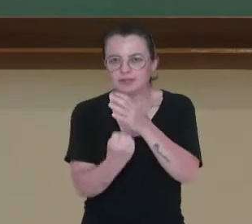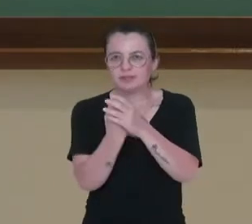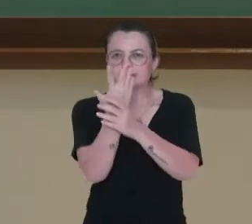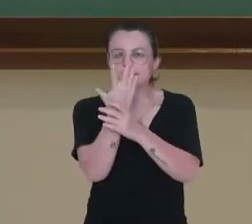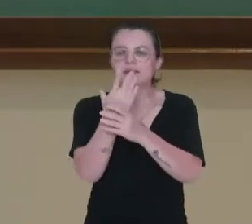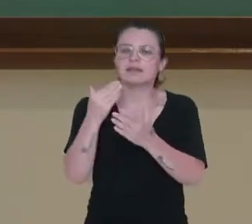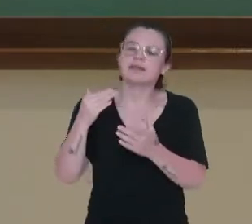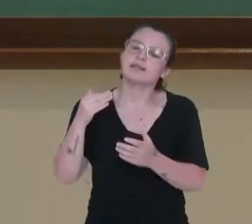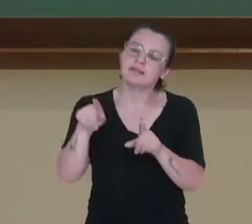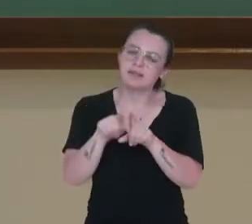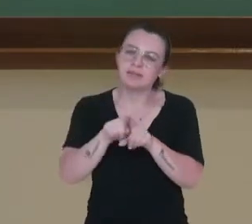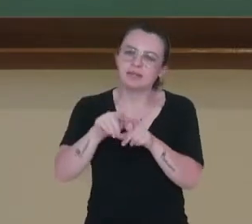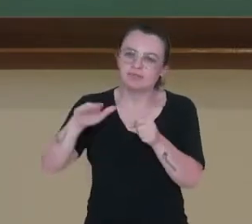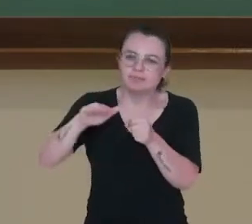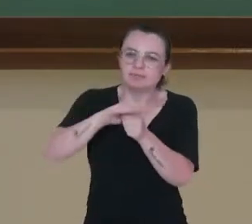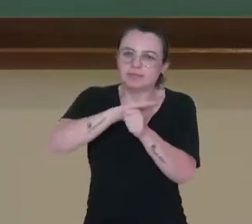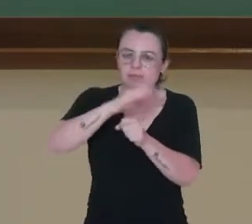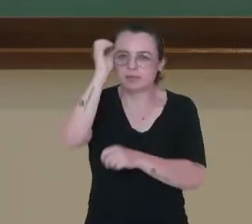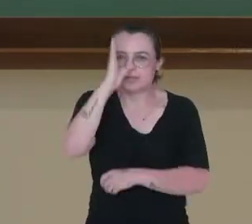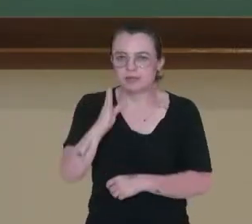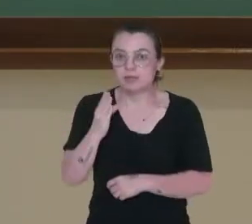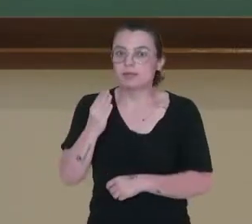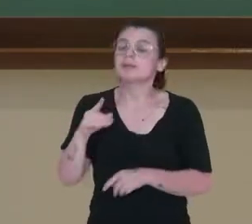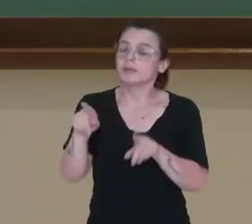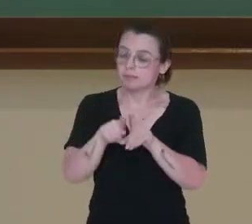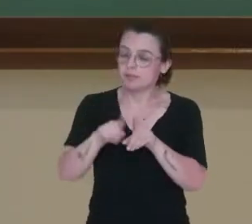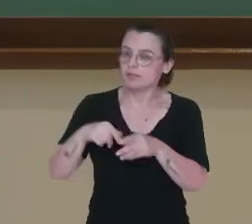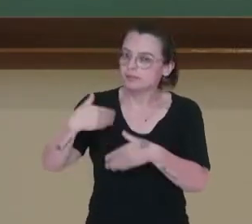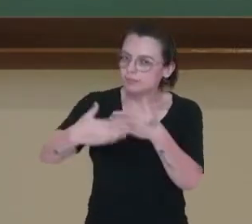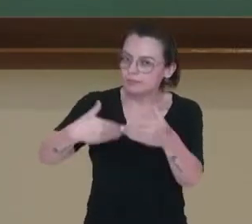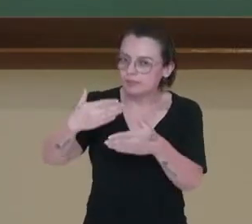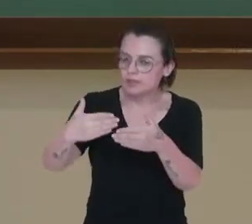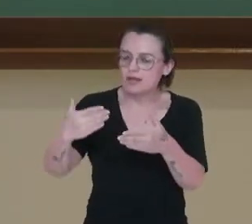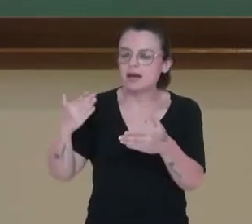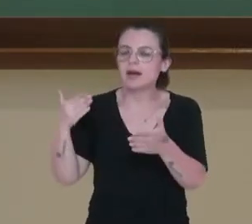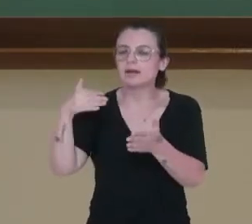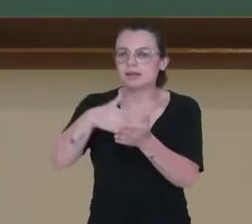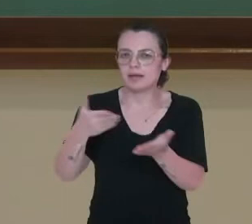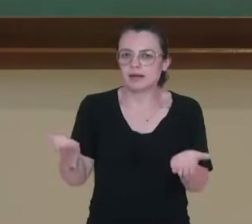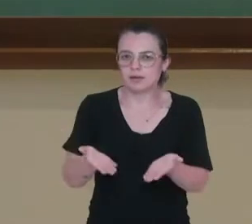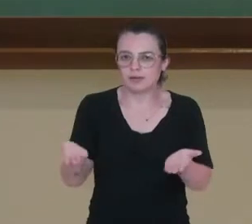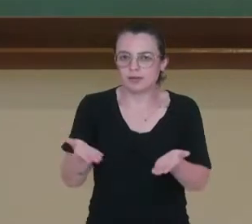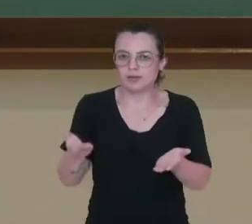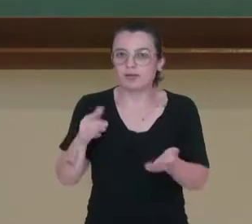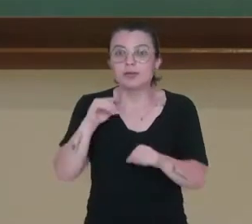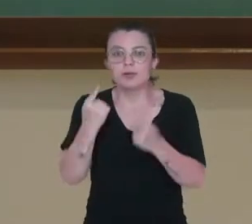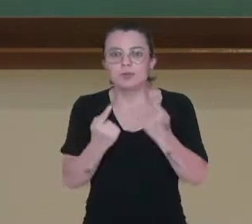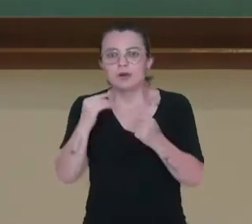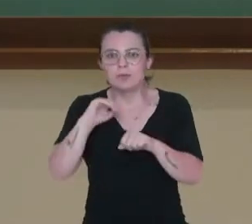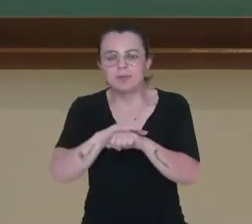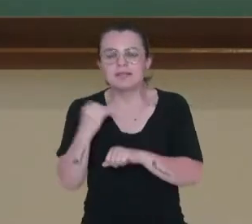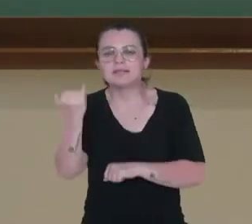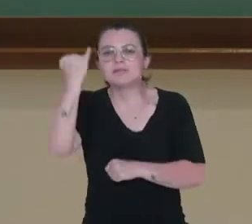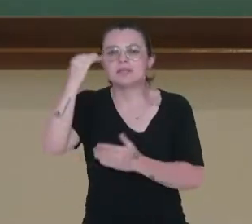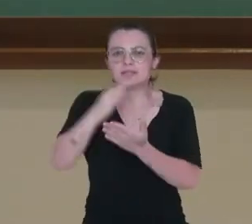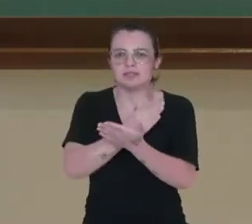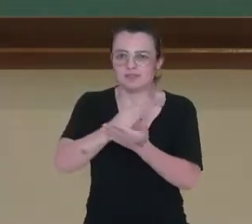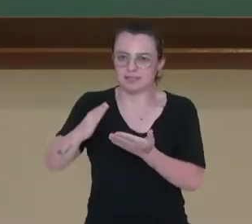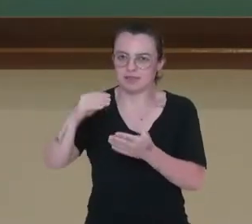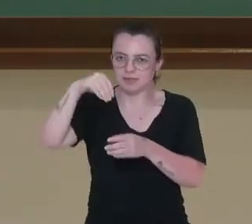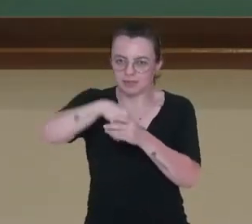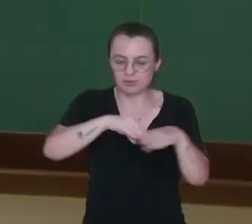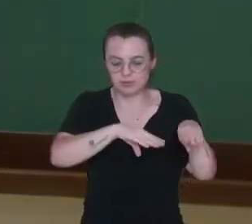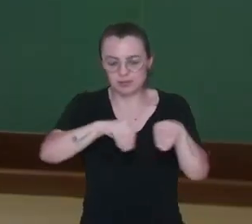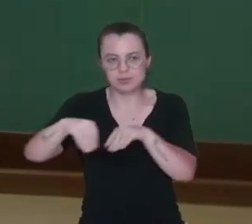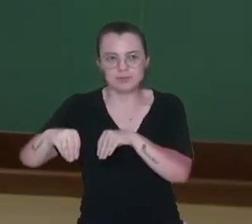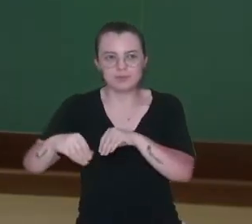de ocupação do Brasil, bem como depois, mais atualmente, quais as principais divisões desse território. Nesse